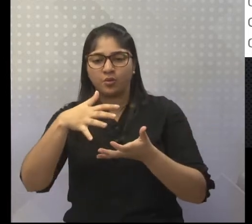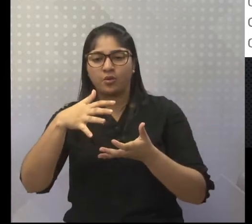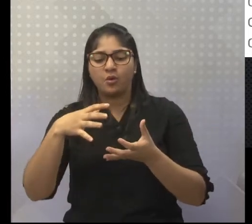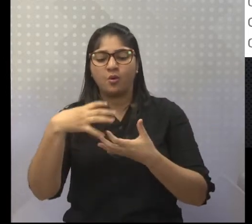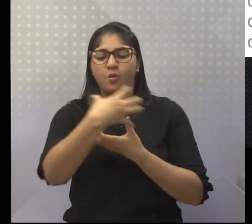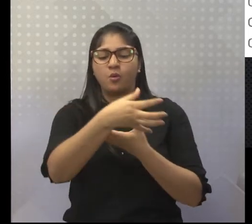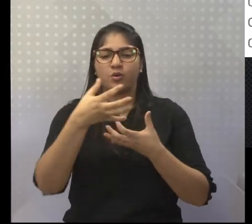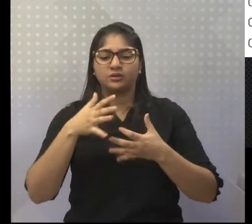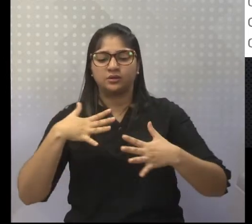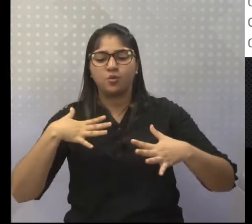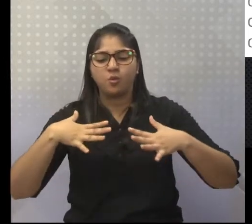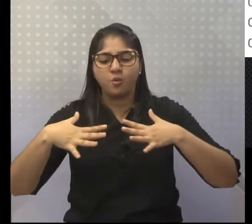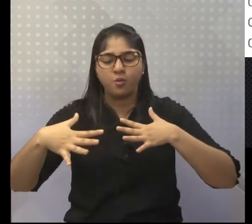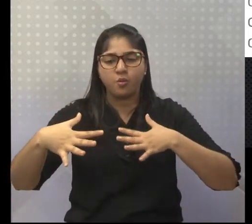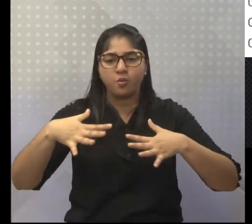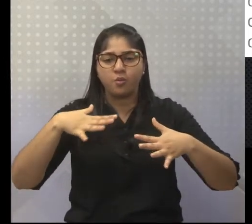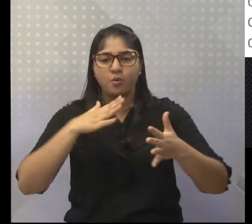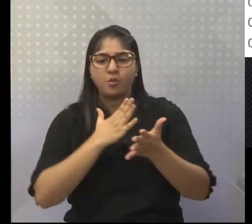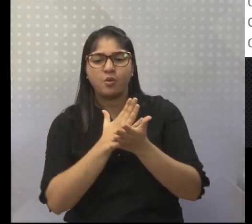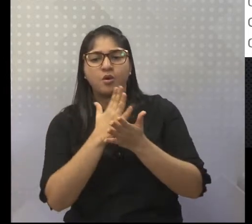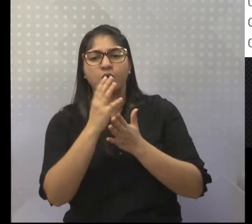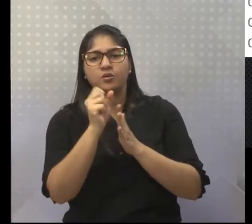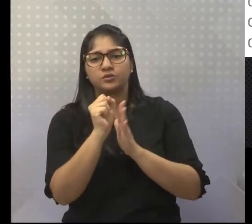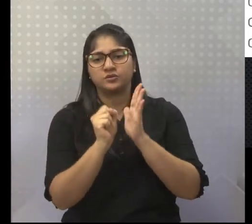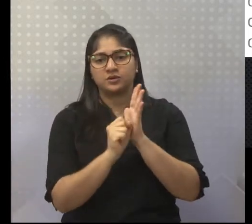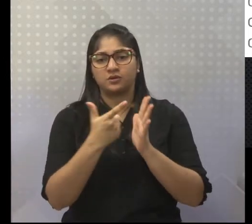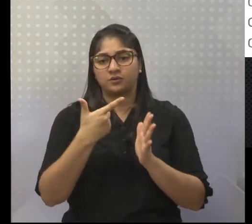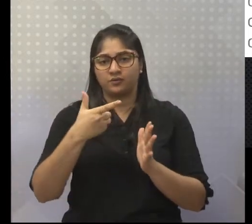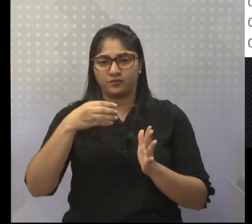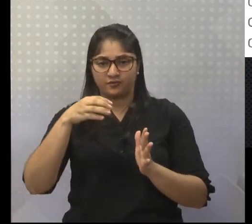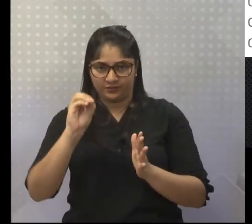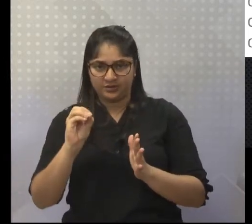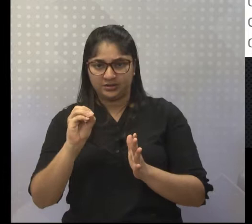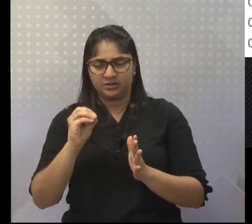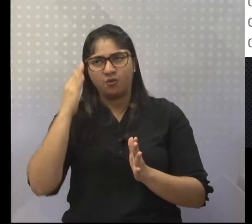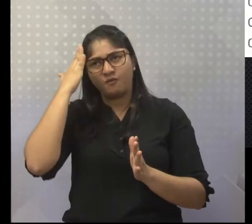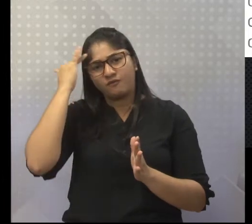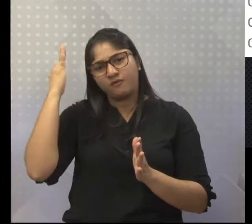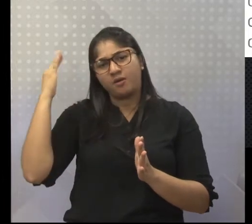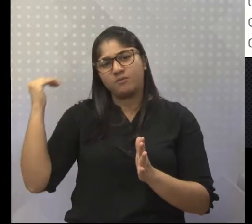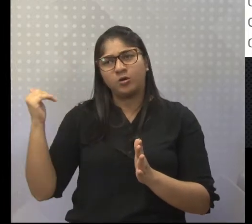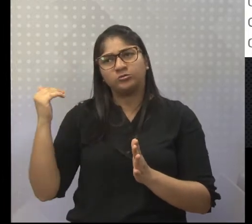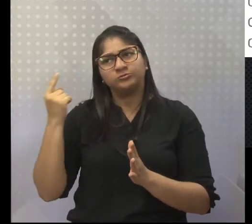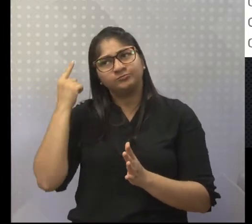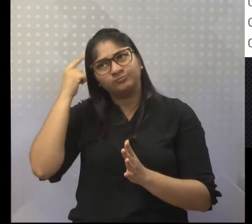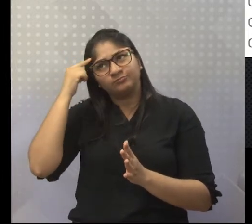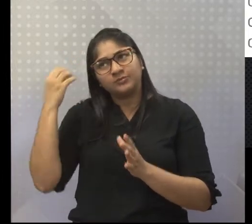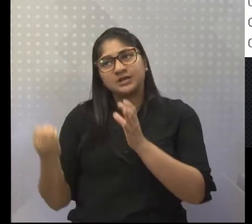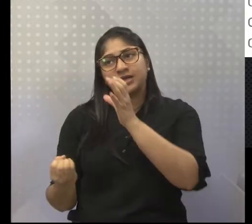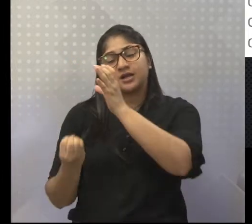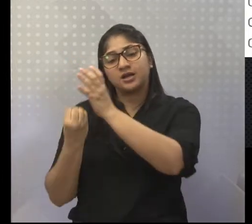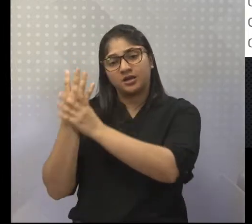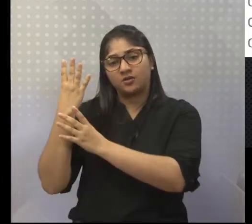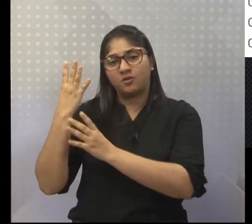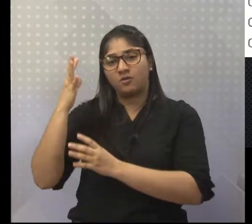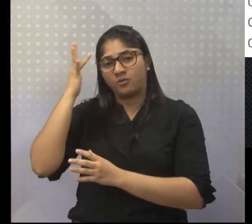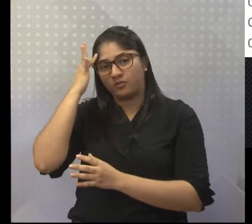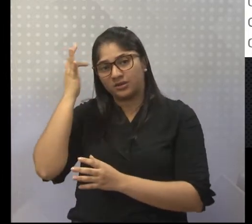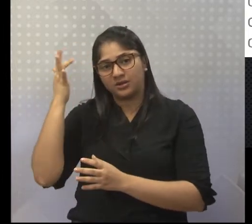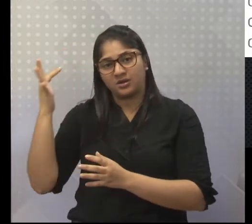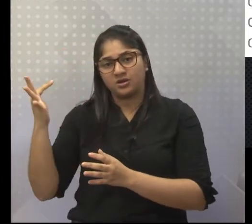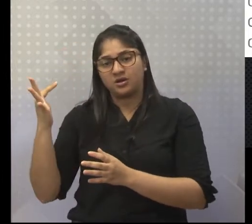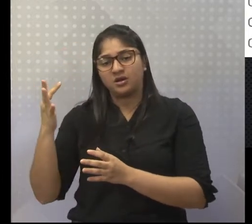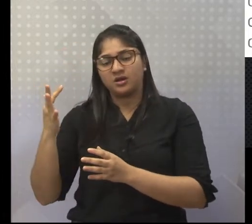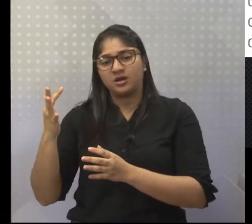teoria no início do século 20 o cientista alemão alfred wegener desenvolveu uma teoria chamada deriva continental